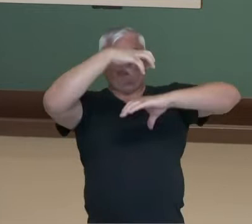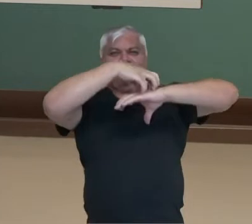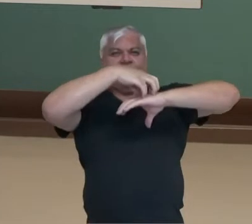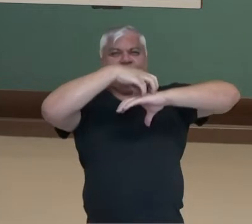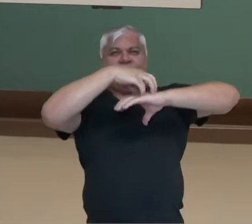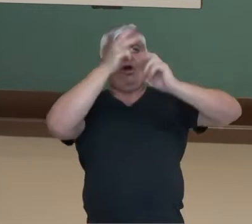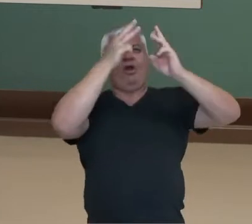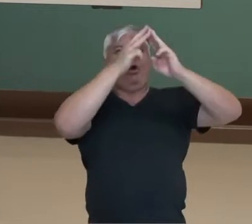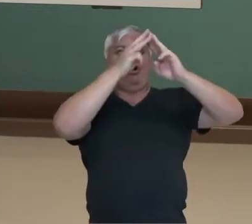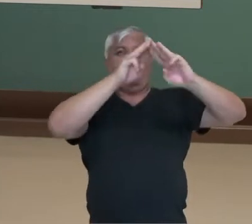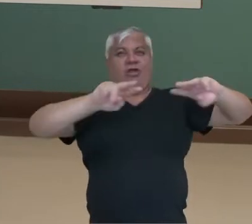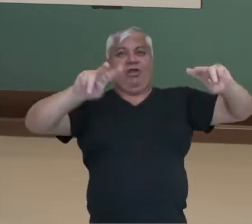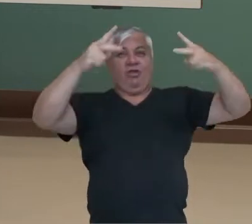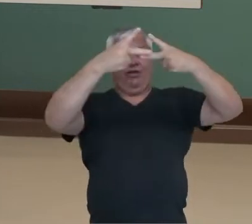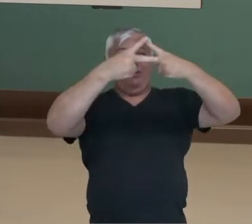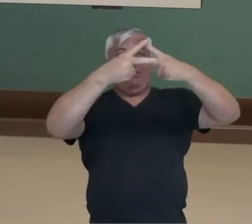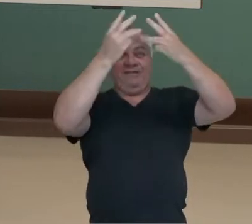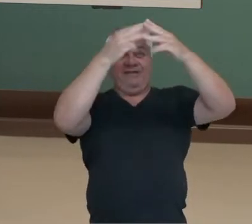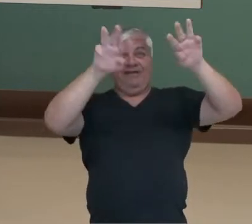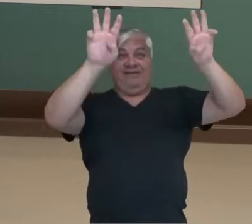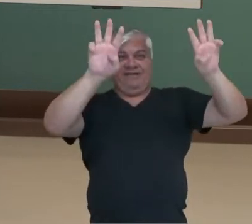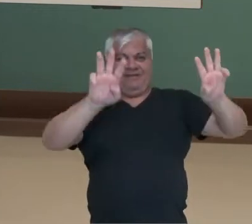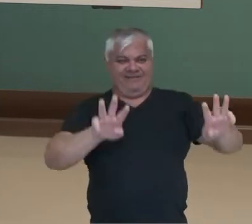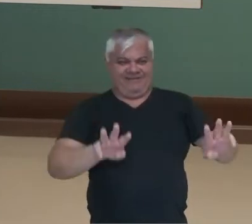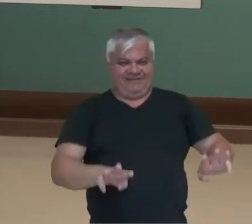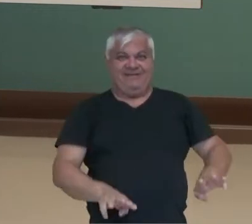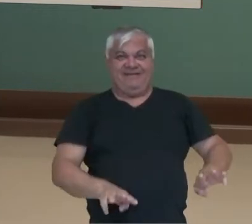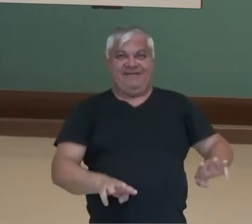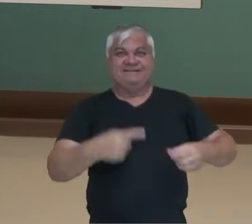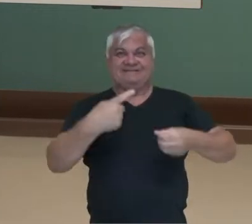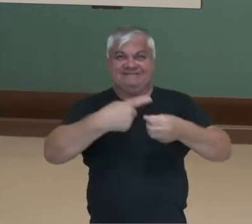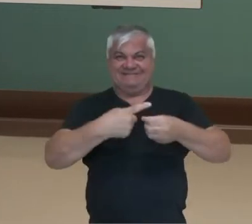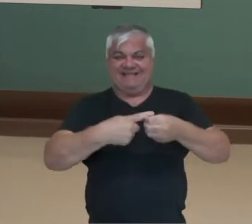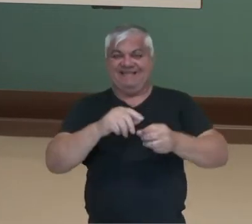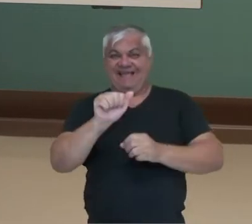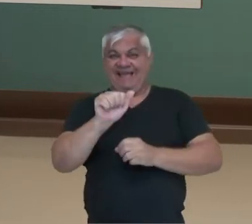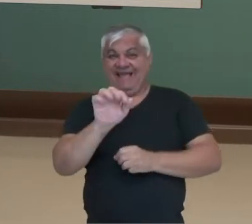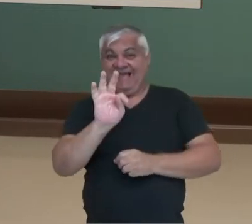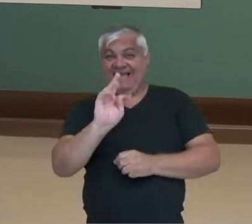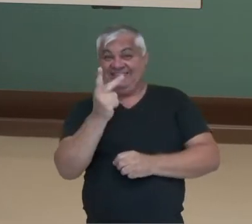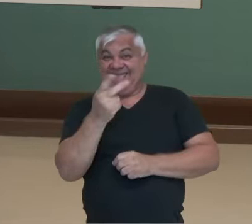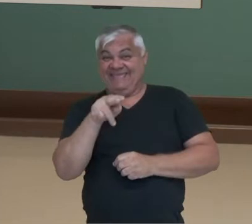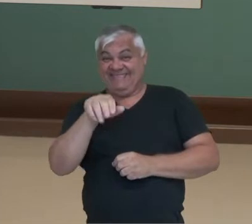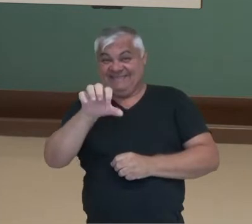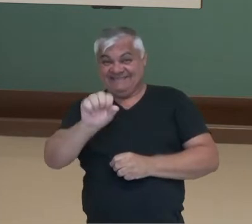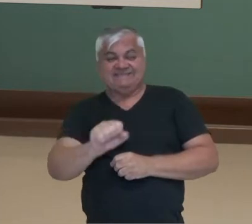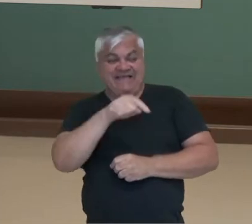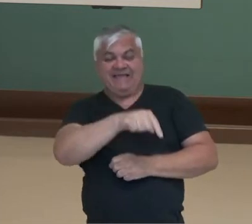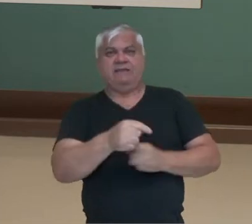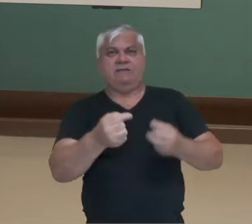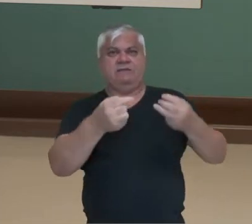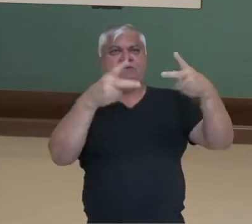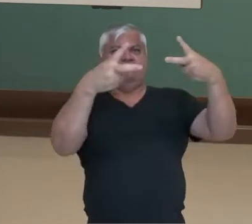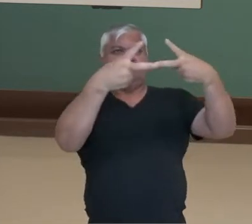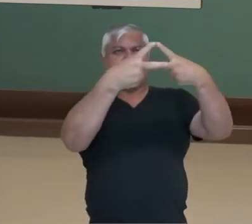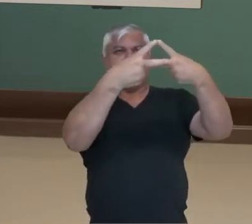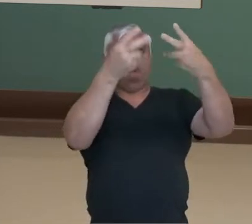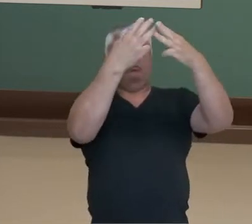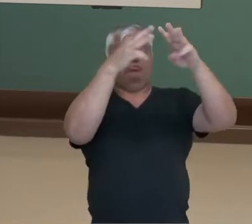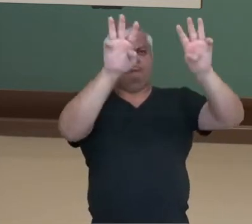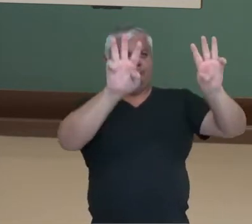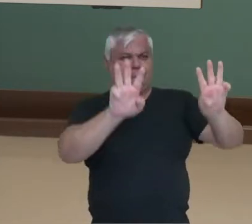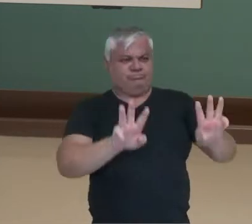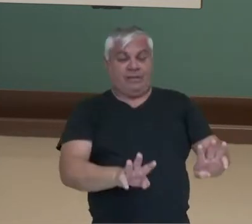De Atenas. Atena é a deusa, Atenas é a cidade, chamado Partenon. E dentro do templo